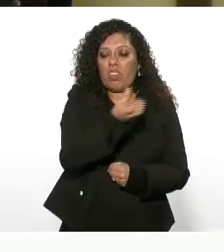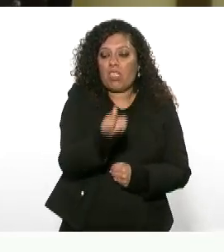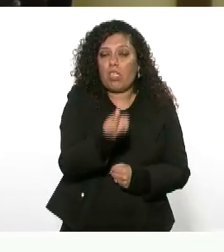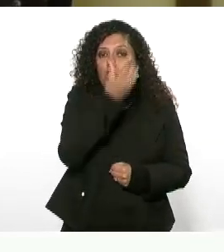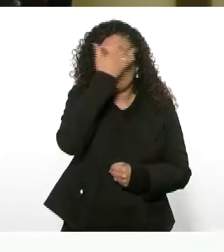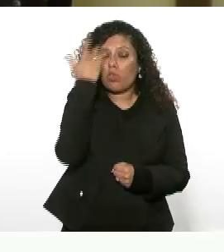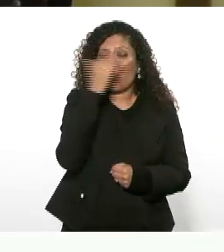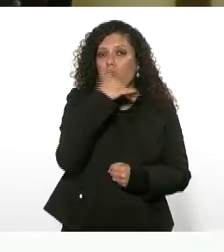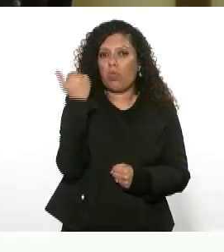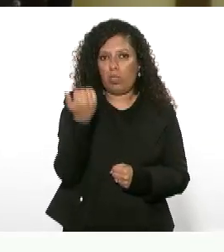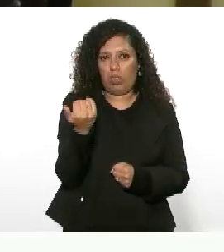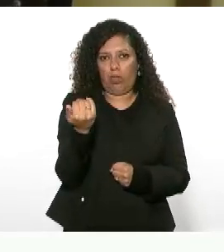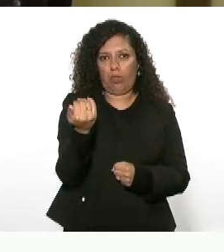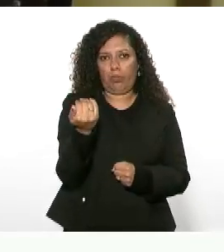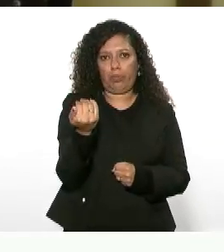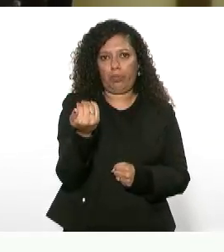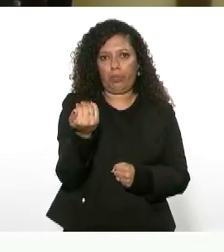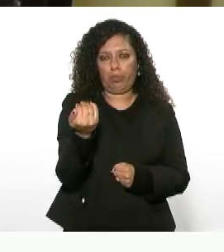13, 2 anos distintos.